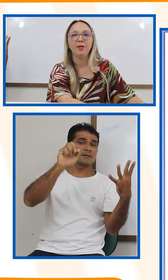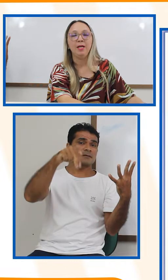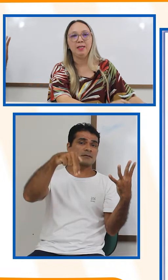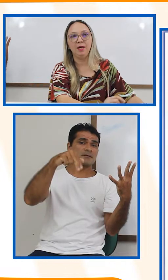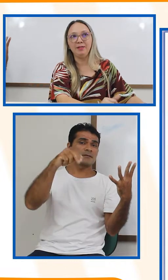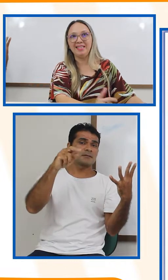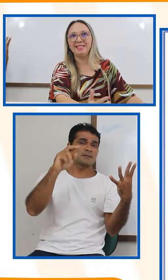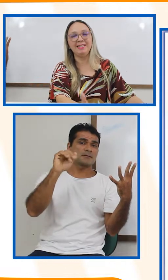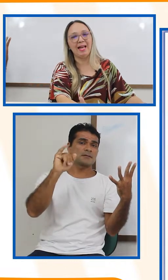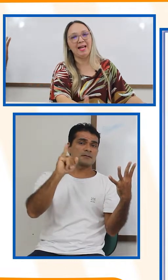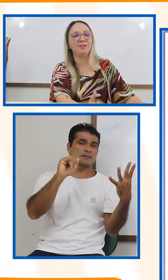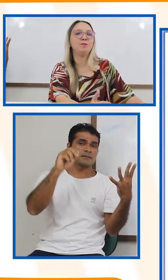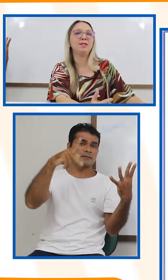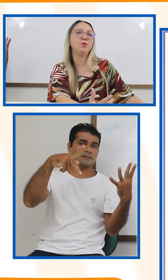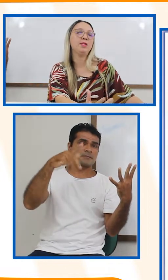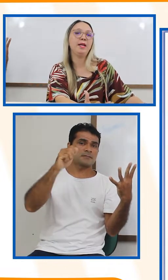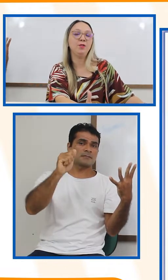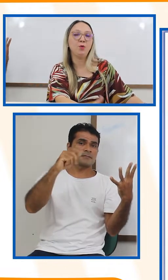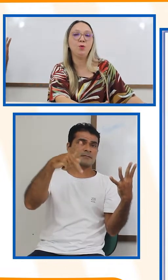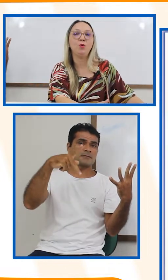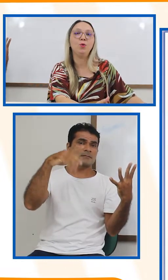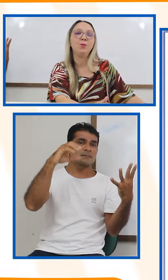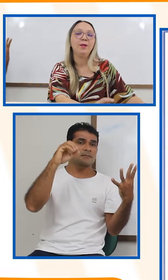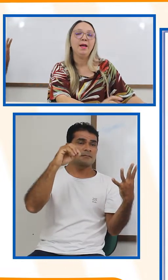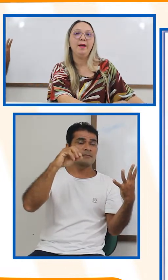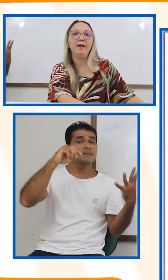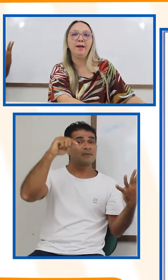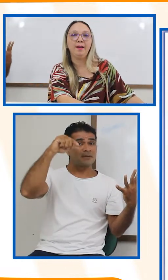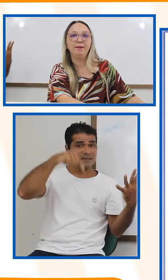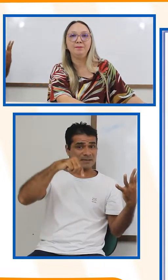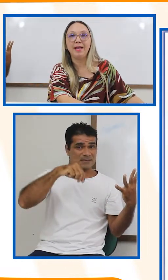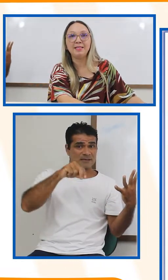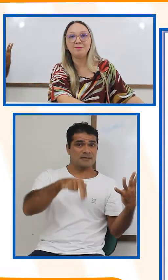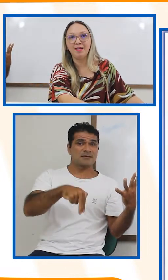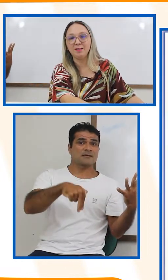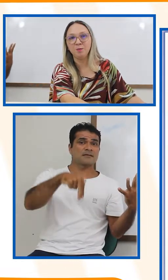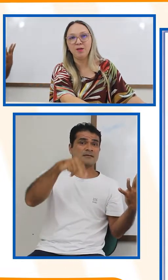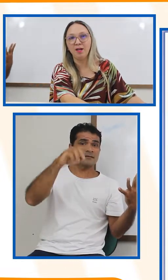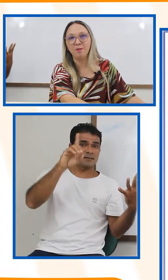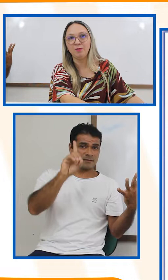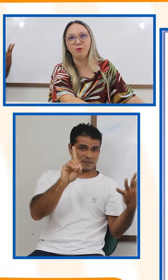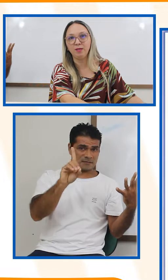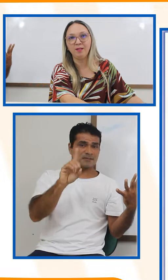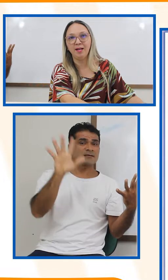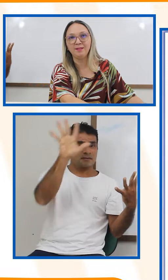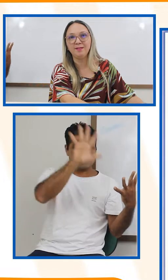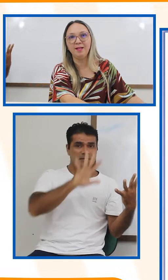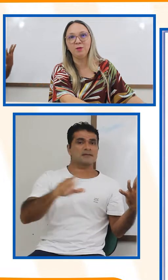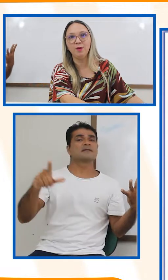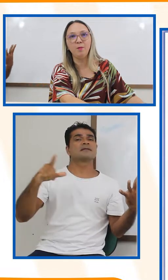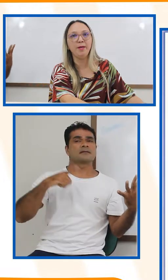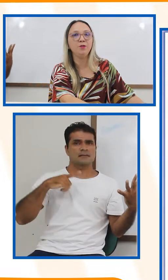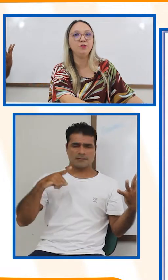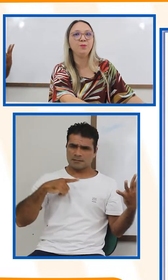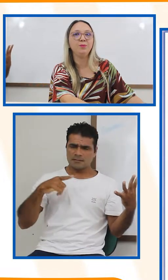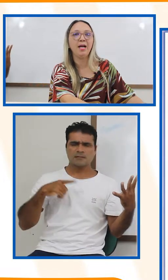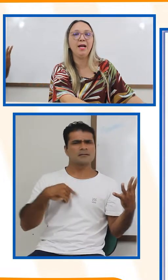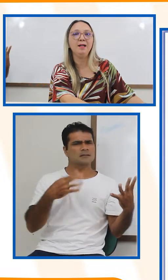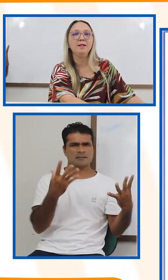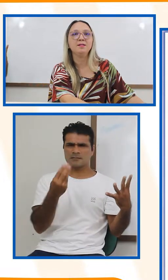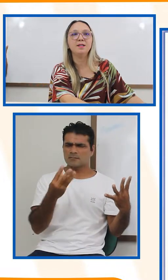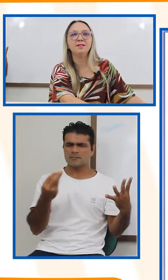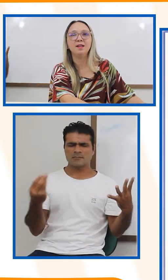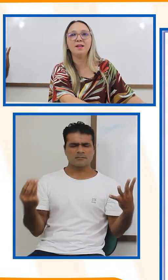sabia? Não na cidade, mas no interior, nas matas, porque ela é uma fruta que nasce naturalmente,